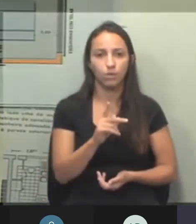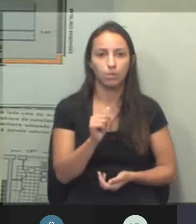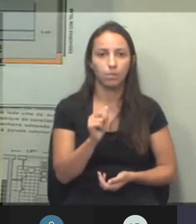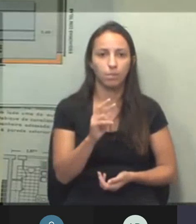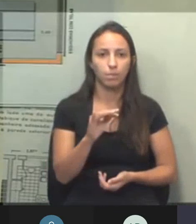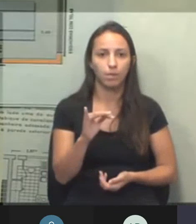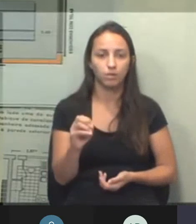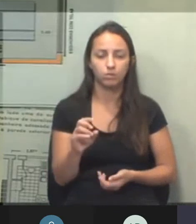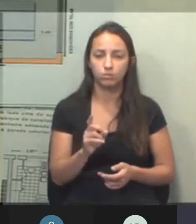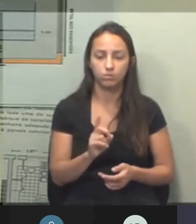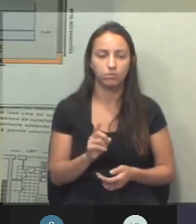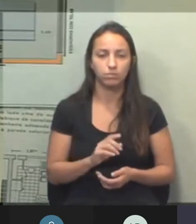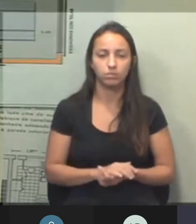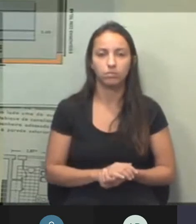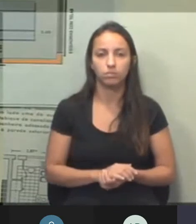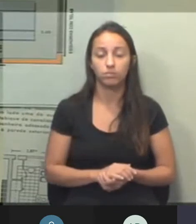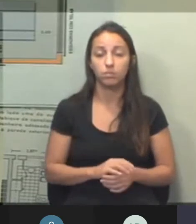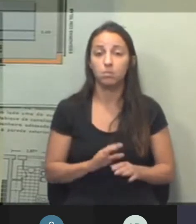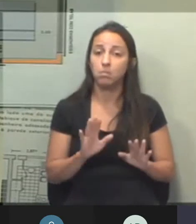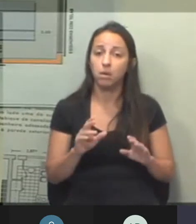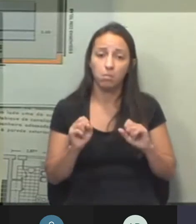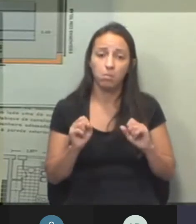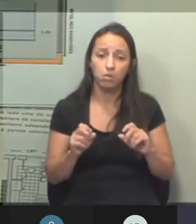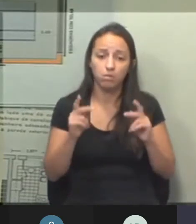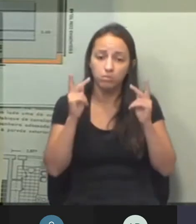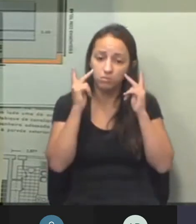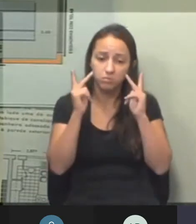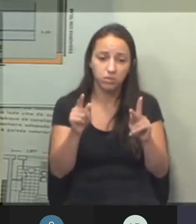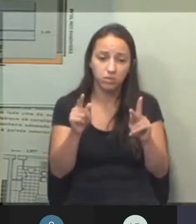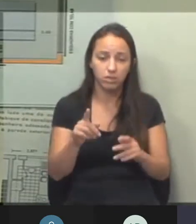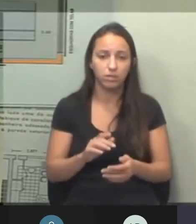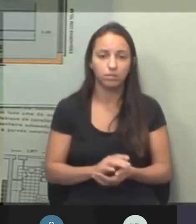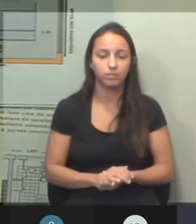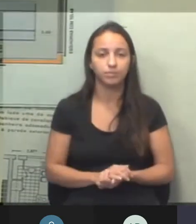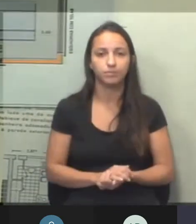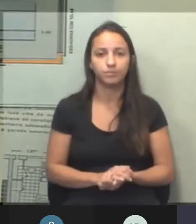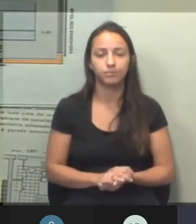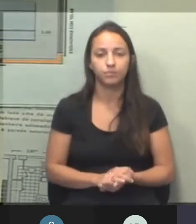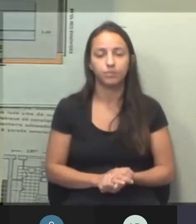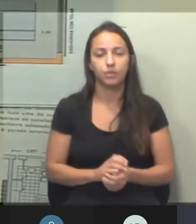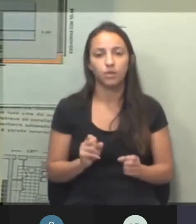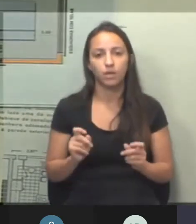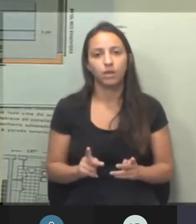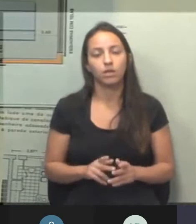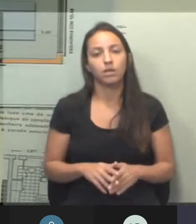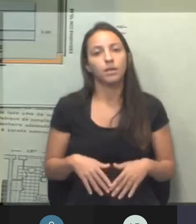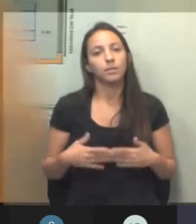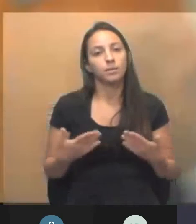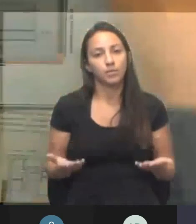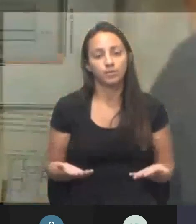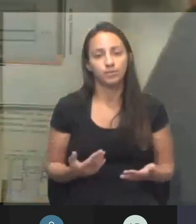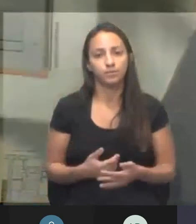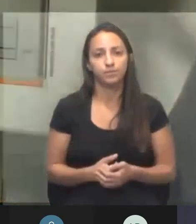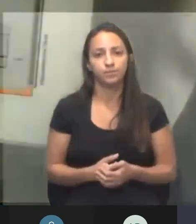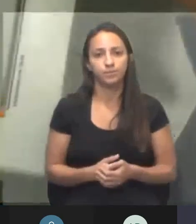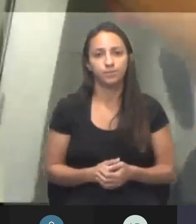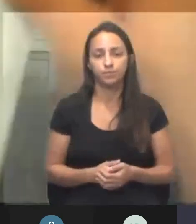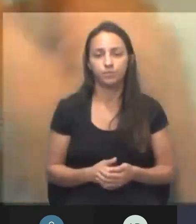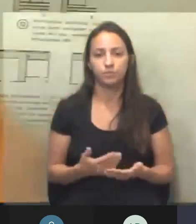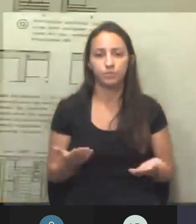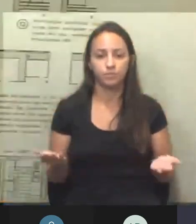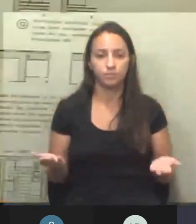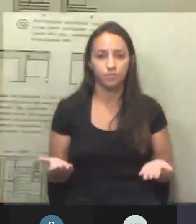pátio coberto, mas você pode integrar no seu projeto se desejar, ok? Bom, então,